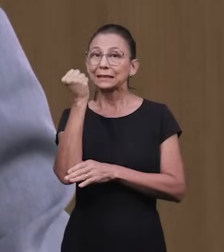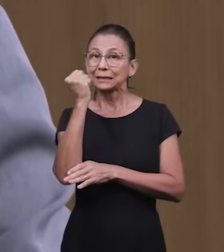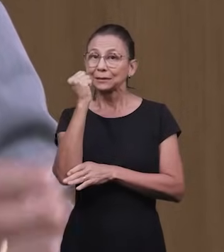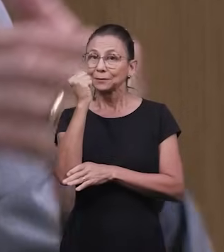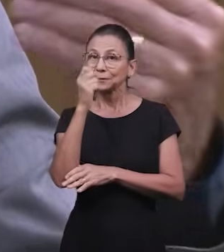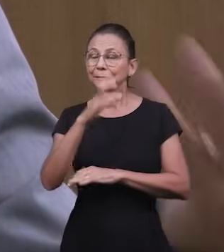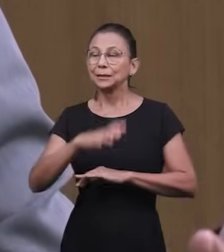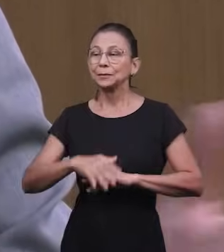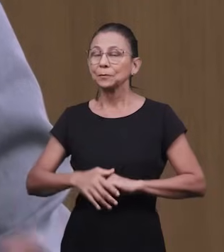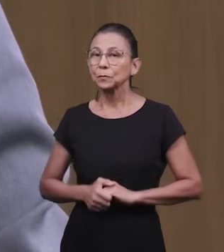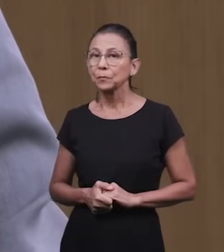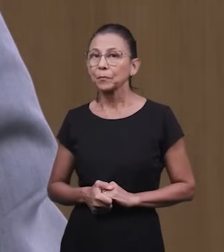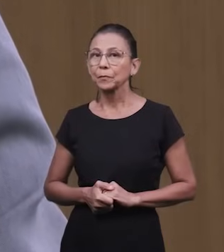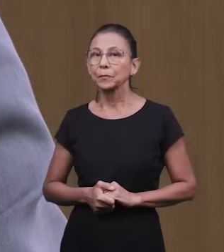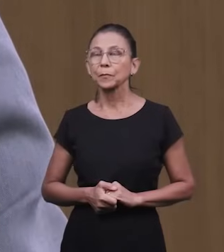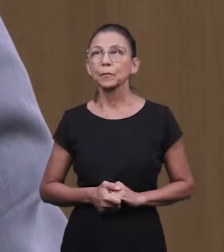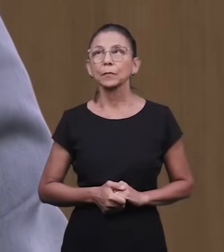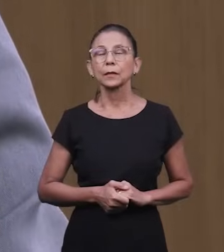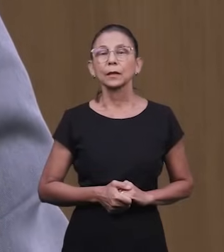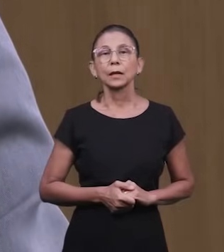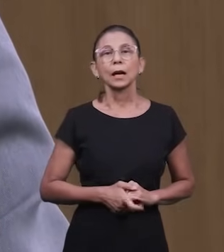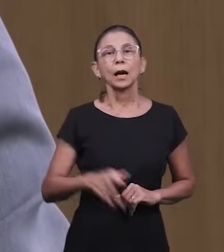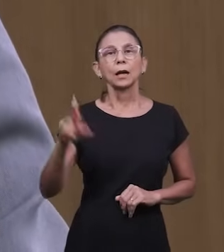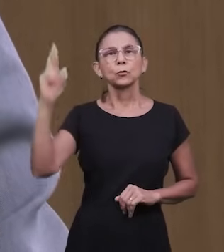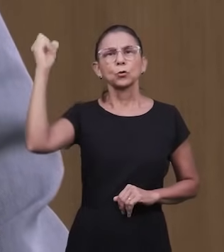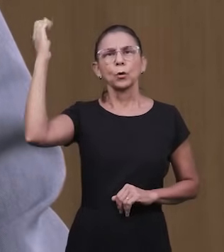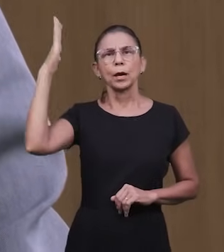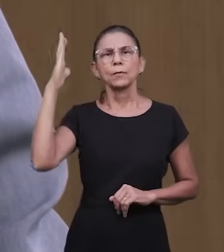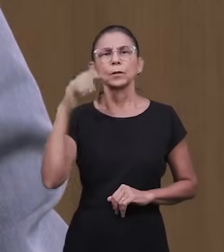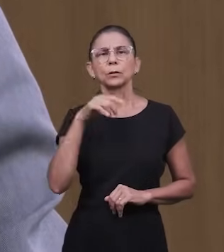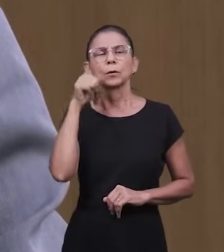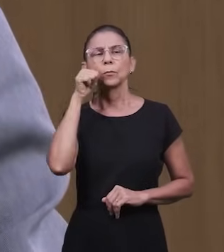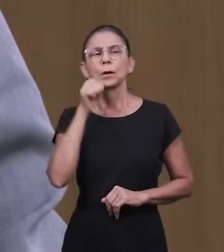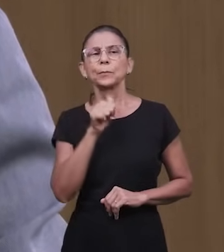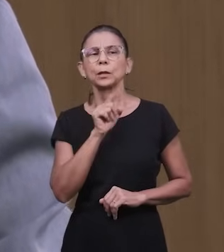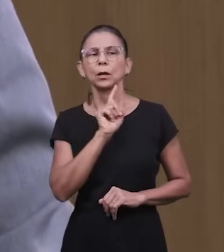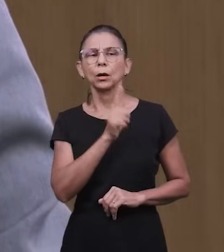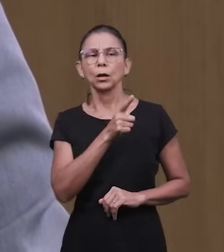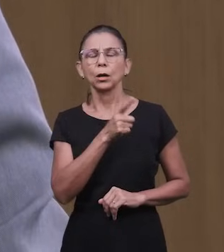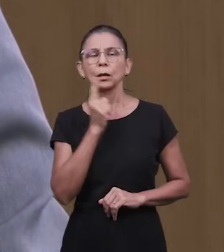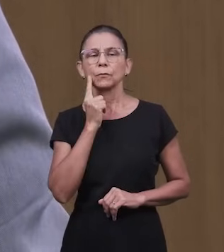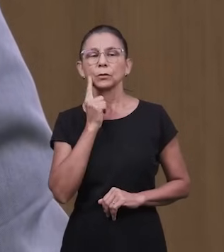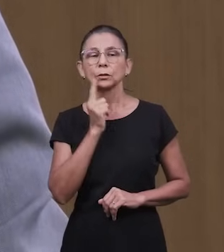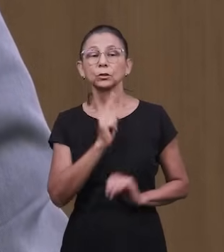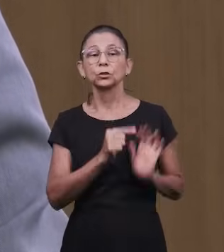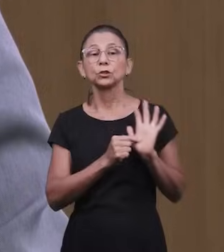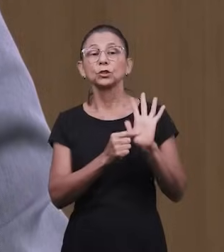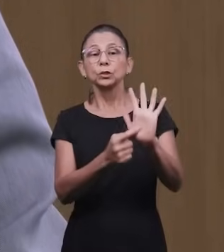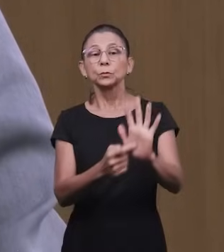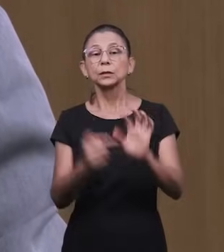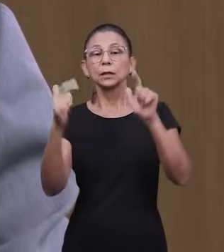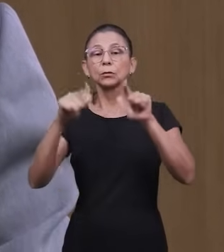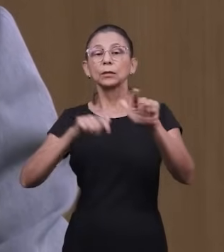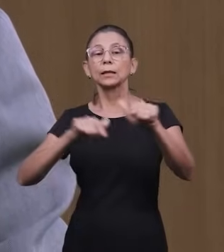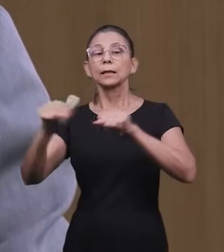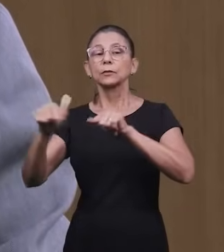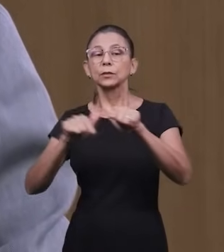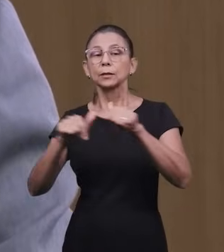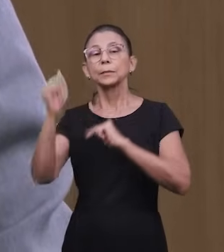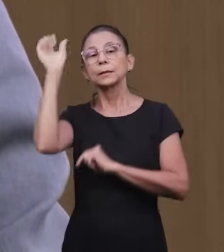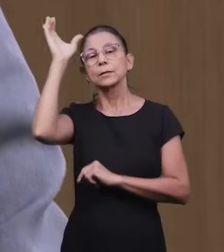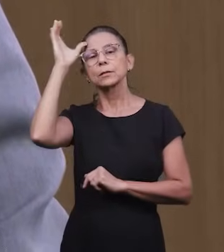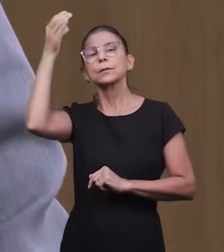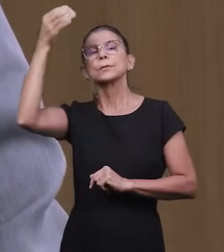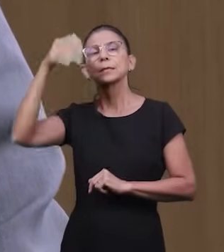o que pode causar o efeito danoso, e você vai ver que sou eu que estou te mostrando. E ela foi lá